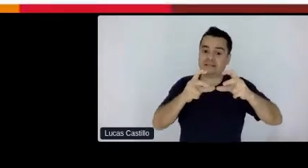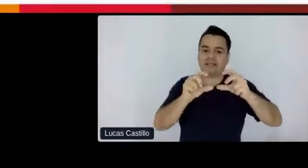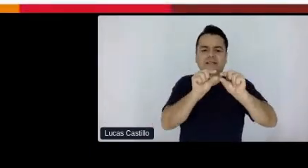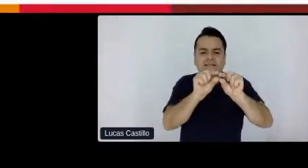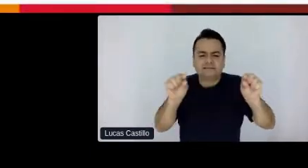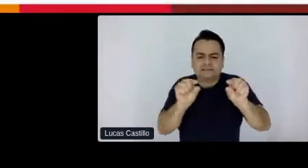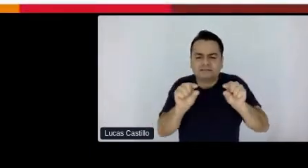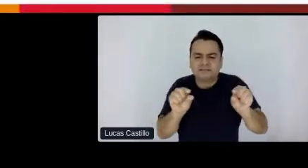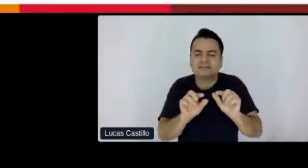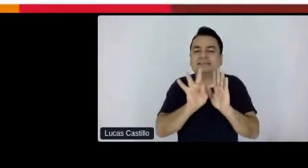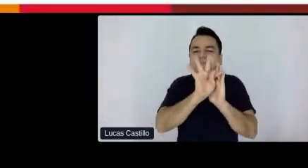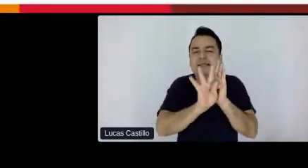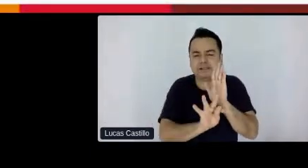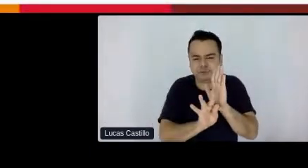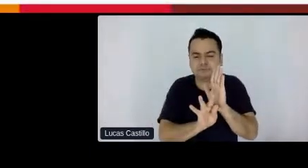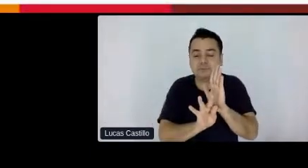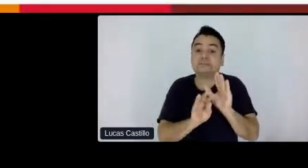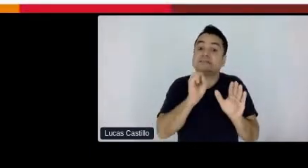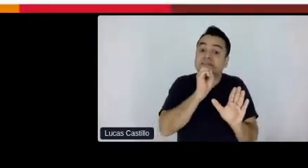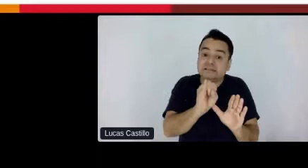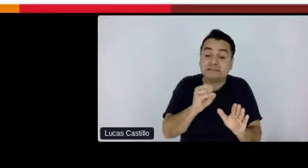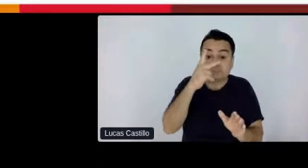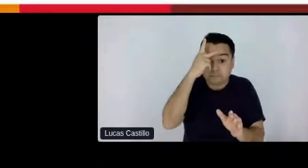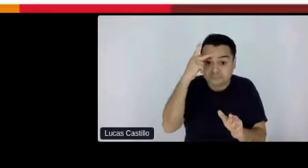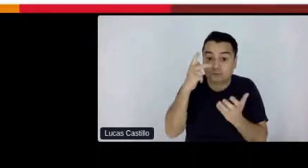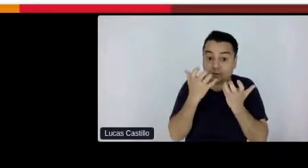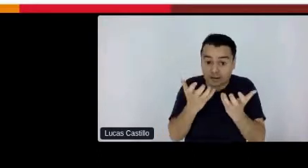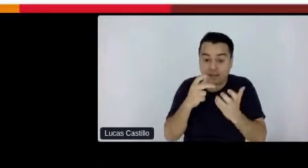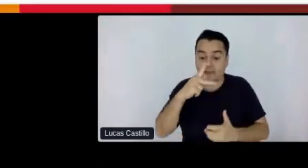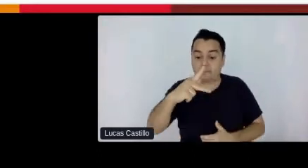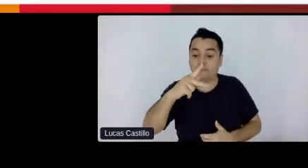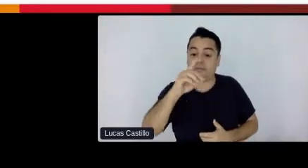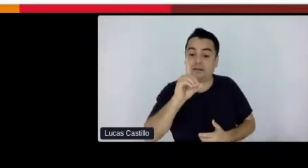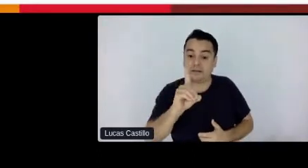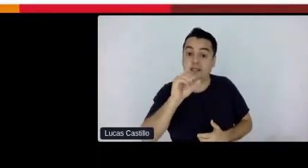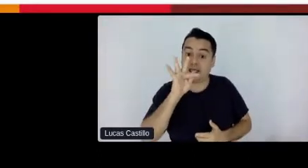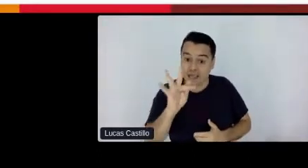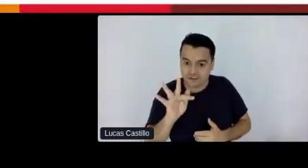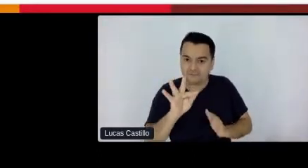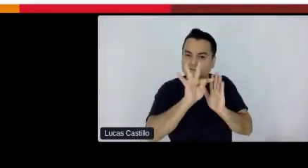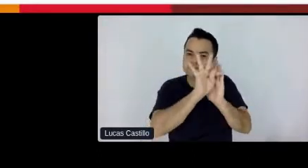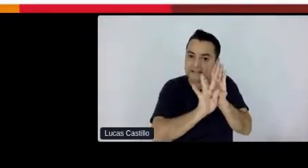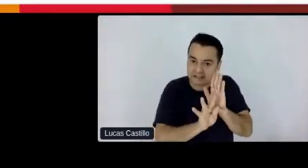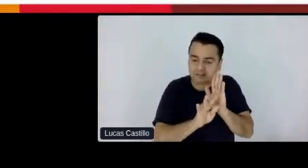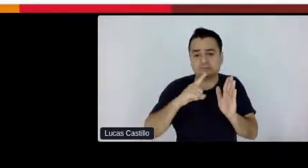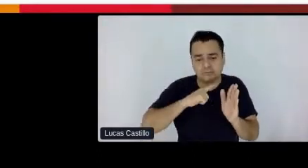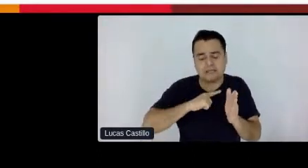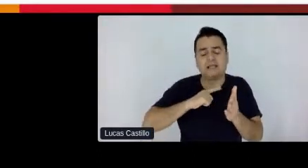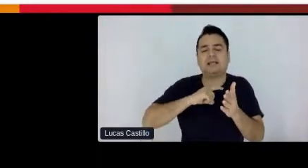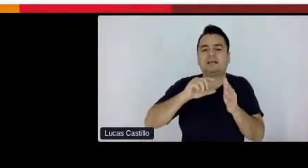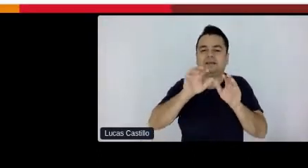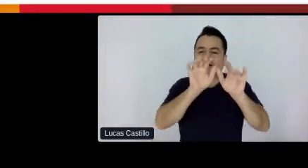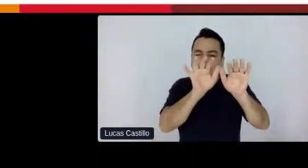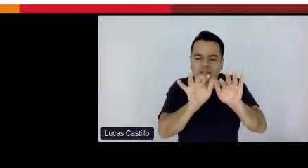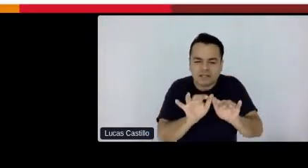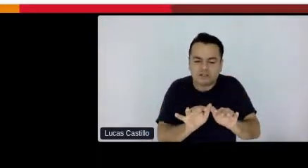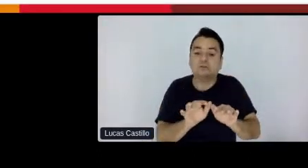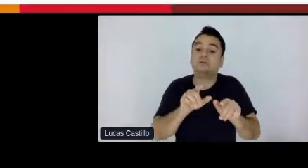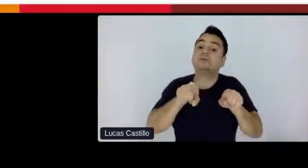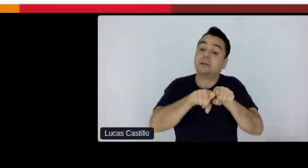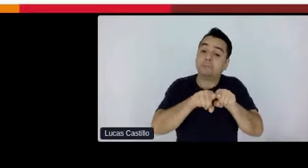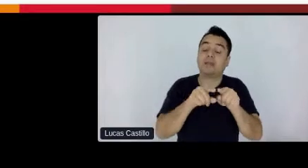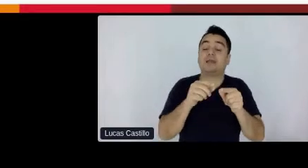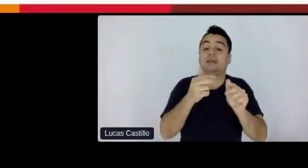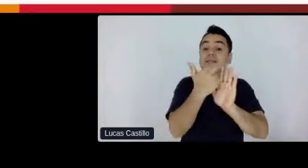escrito, porque depois se o pessoal for consultar o PDF da apresentação, tem algumas coisas escritas para ficar guardada e tem algumas imagens coloridas